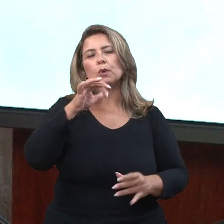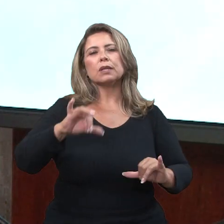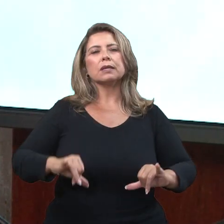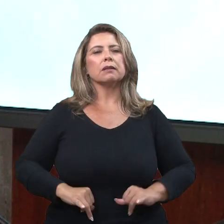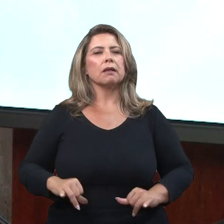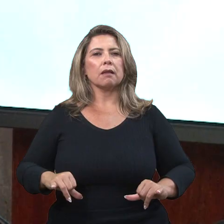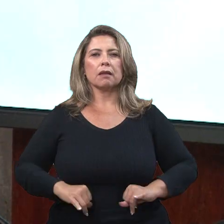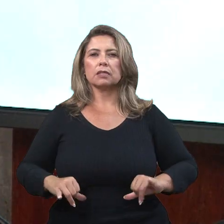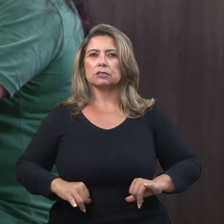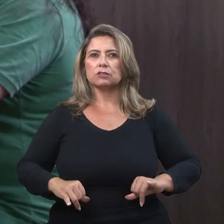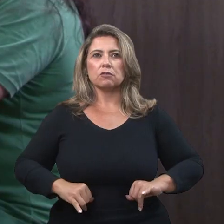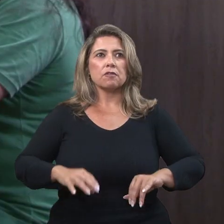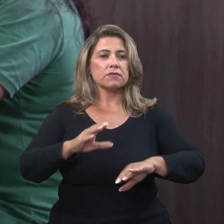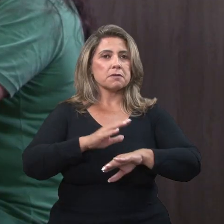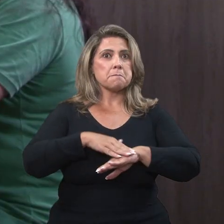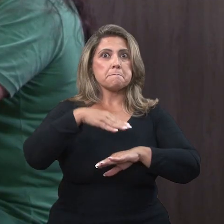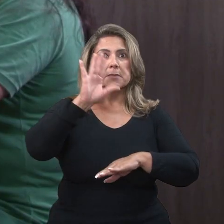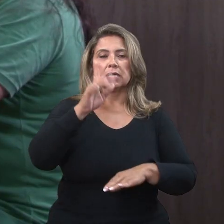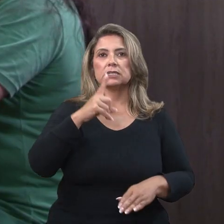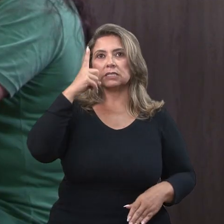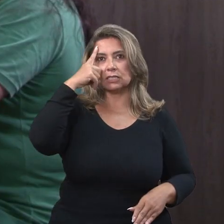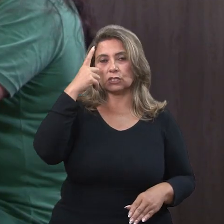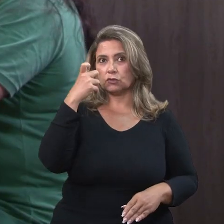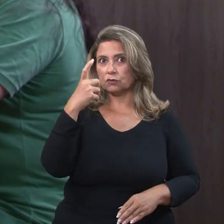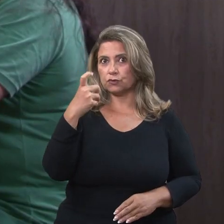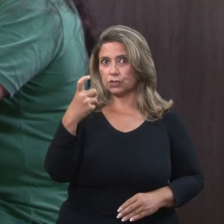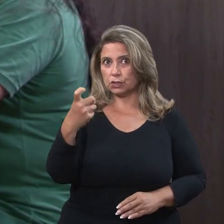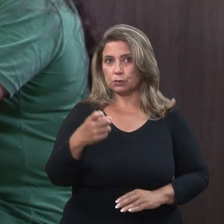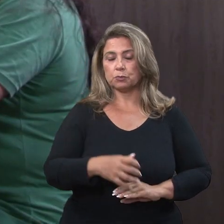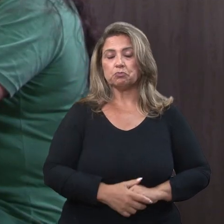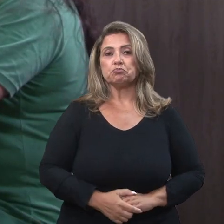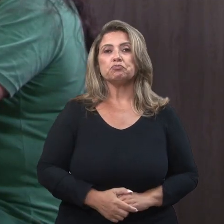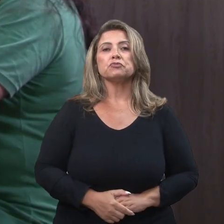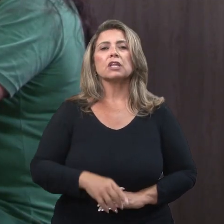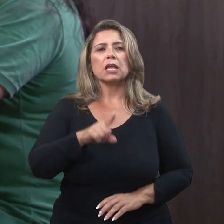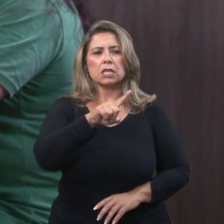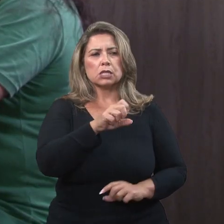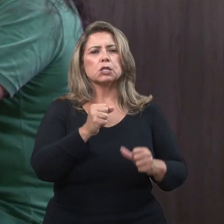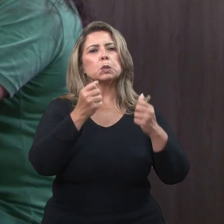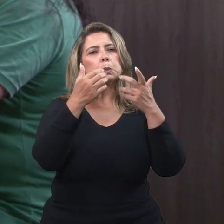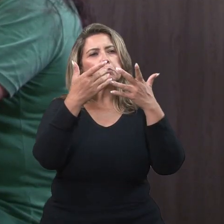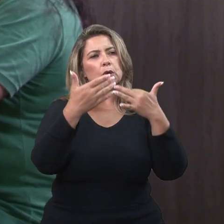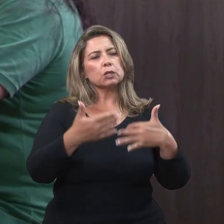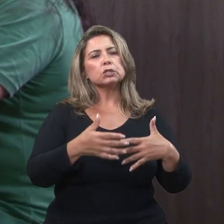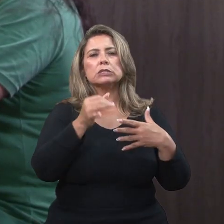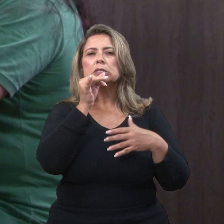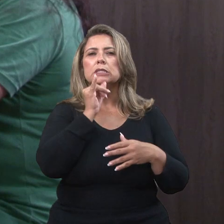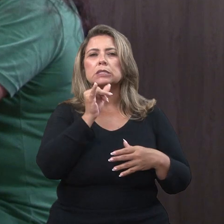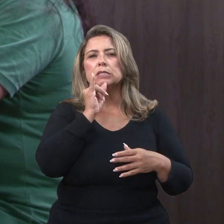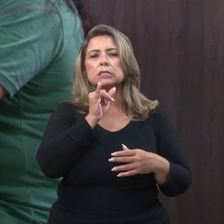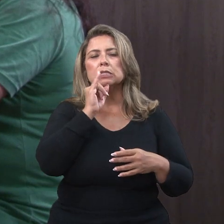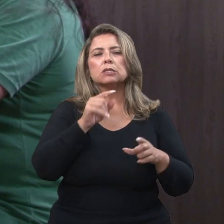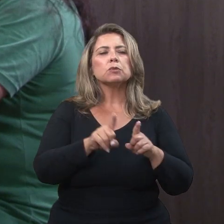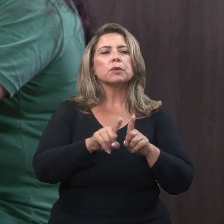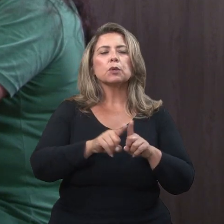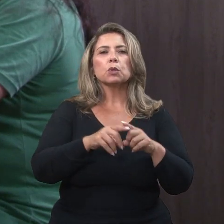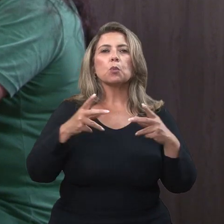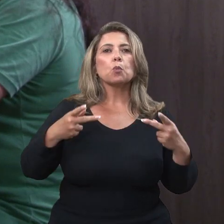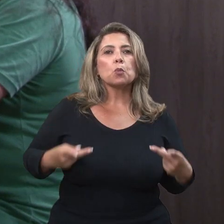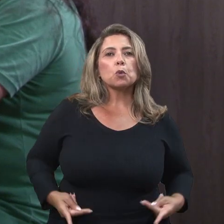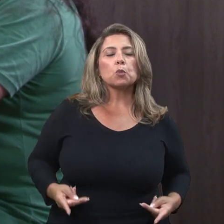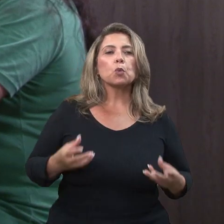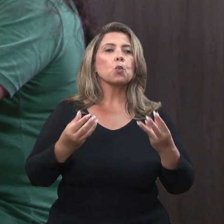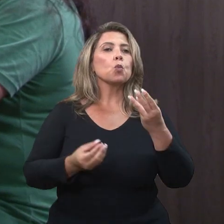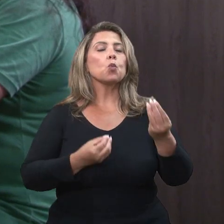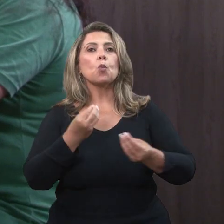desse tipo de violência. Então, professora Paula, você pode trazer para nós alguns exemplos assim, de que tipo de atitudes são consideradas